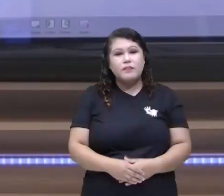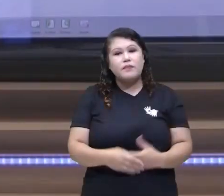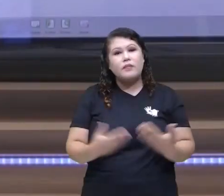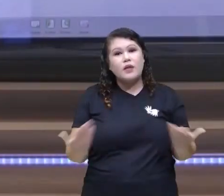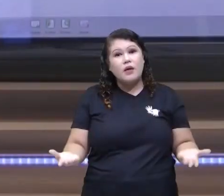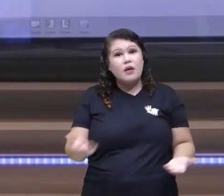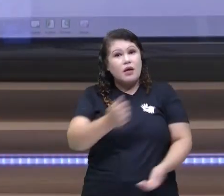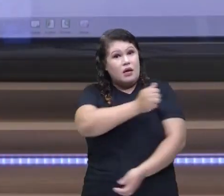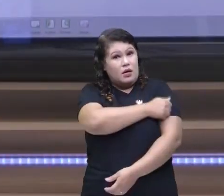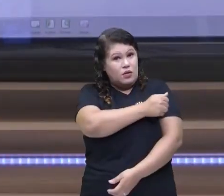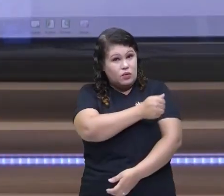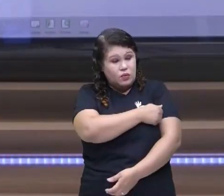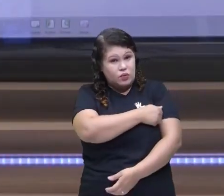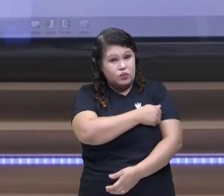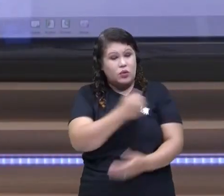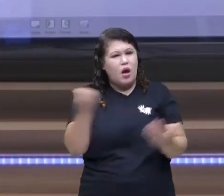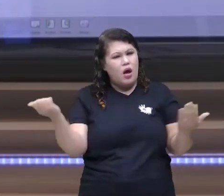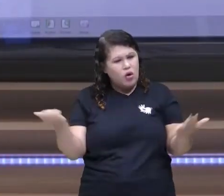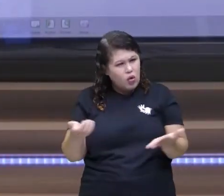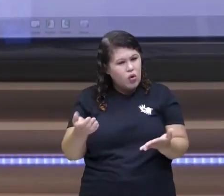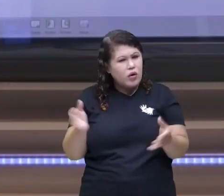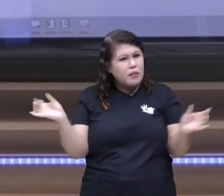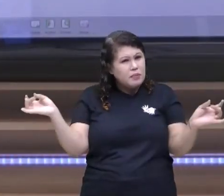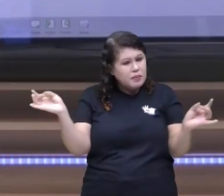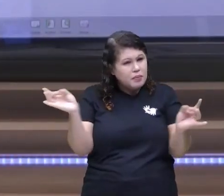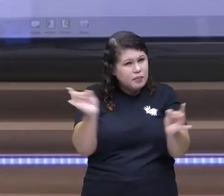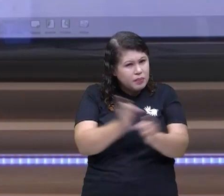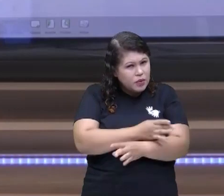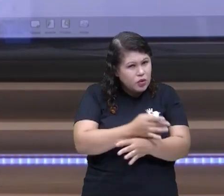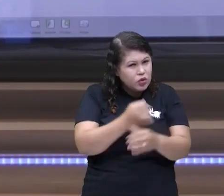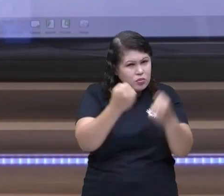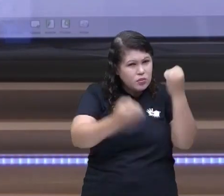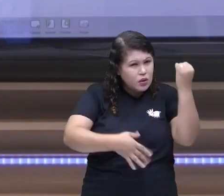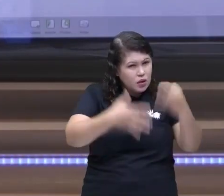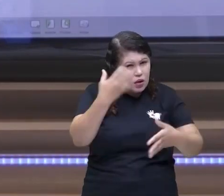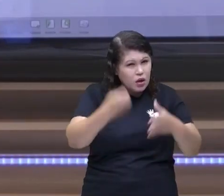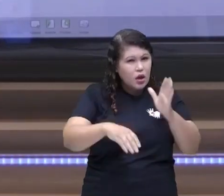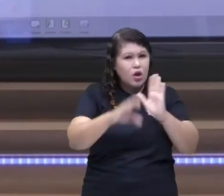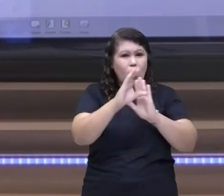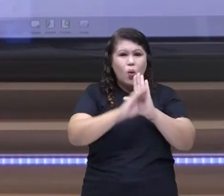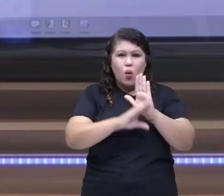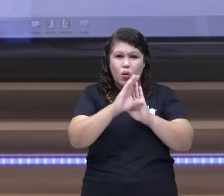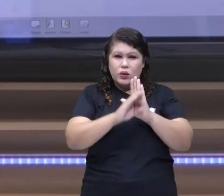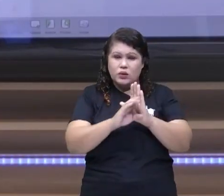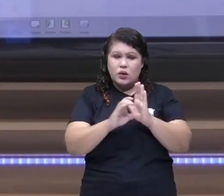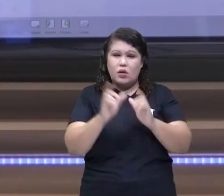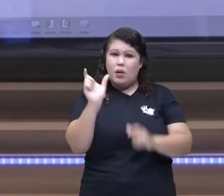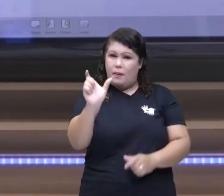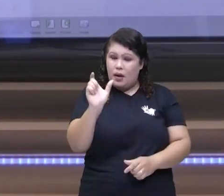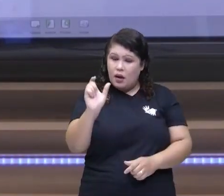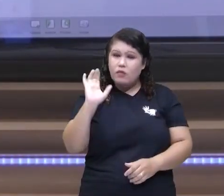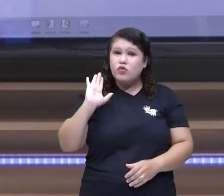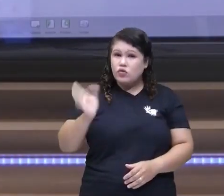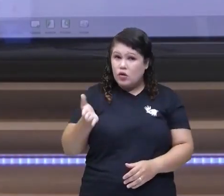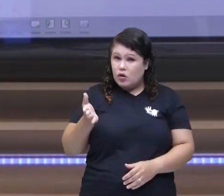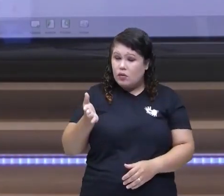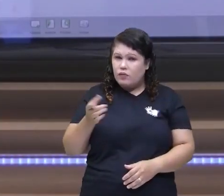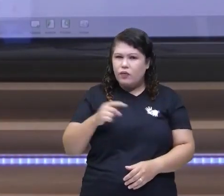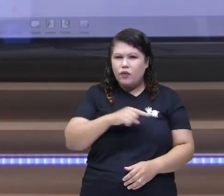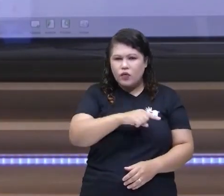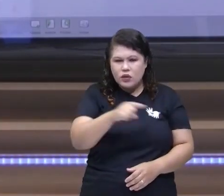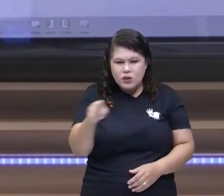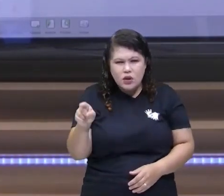Crianças, agora que nós já estudamos todos os nossos conceitos de hoje, eu faço uma pergunta para vocês. Vocês já